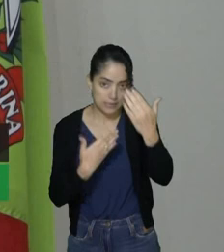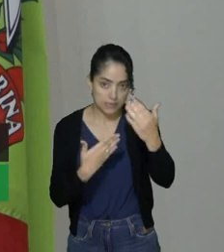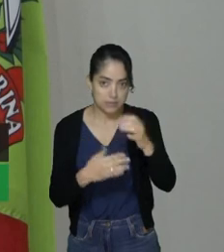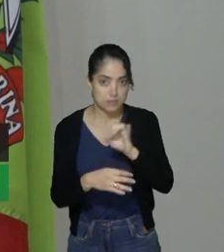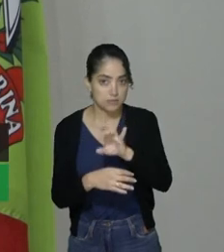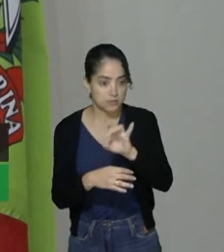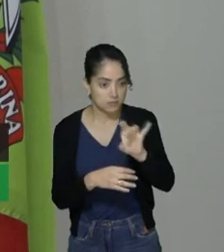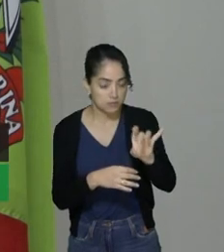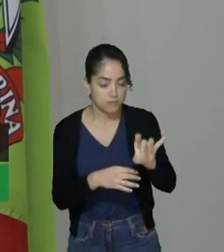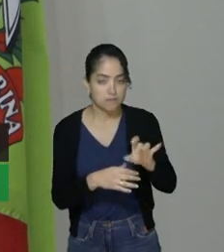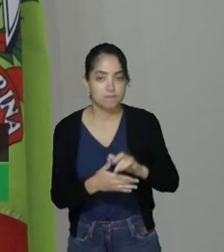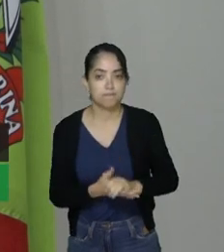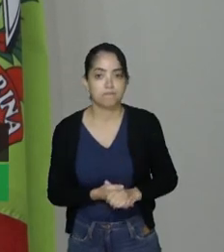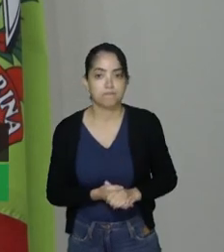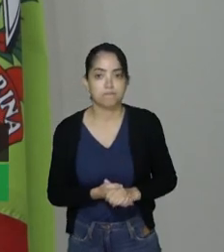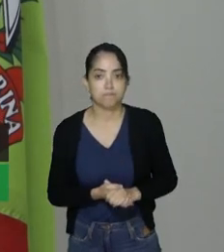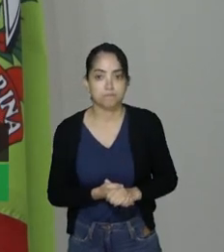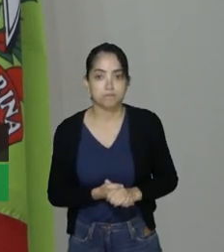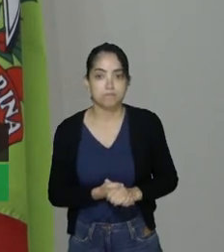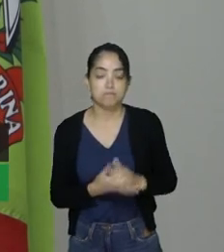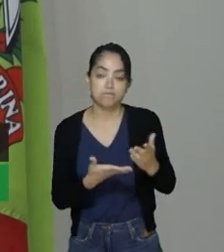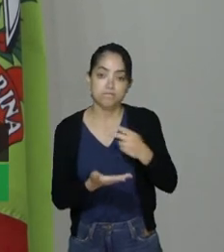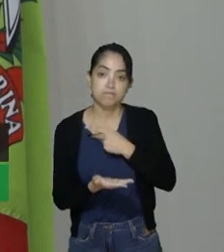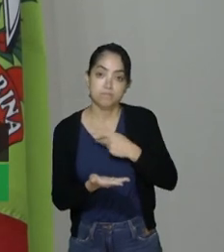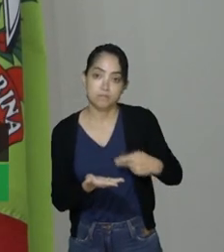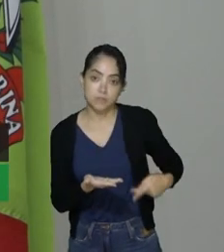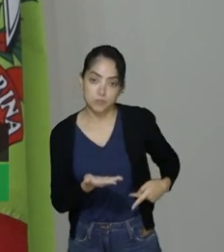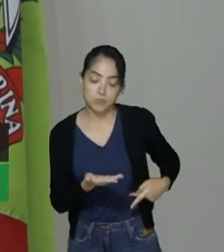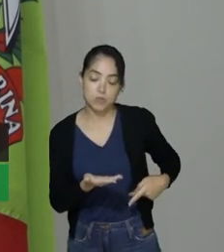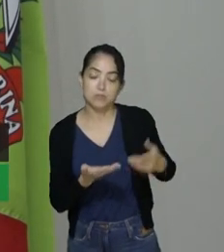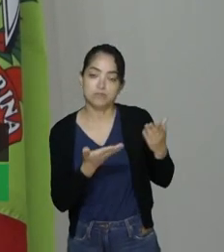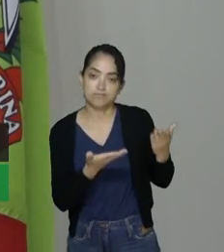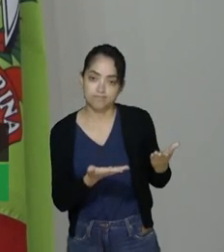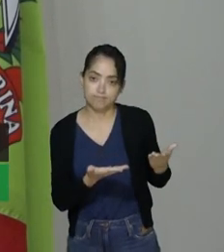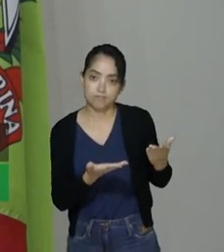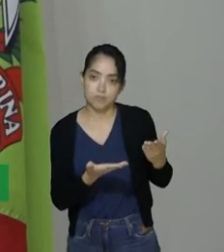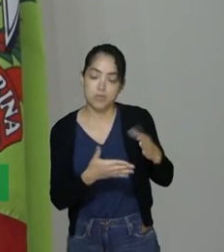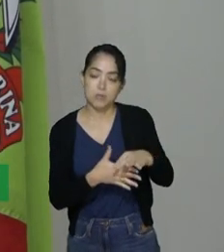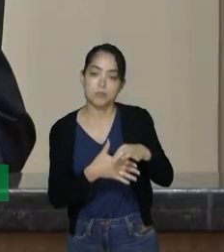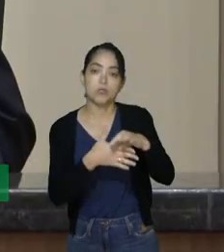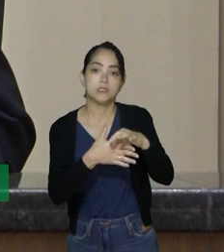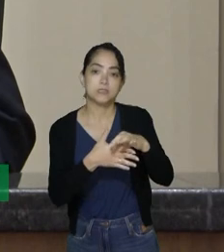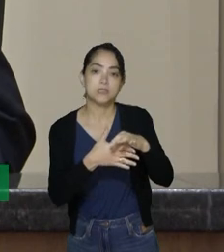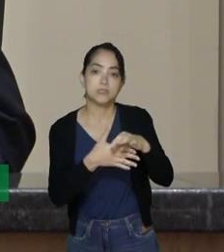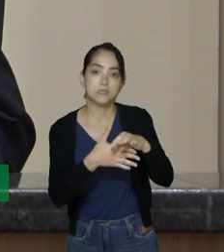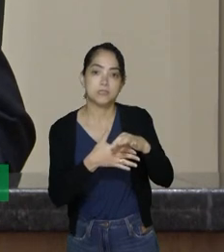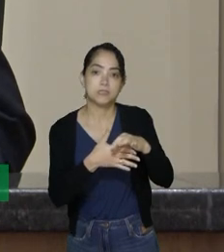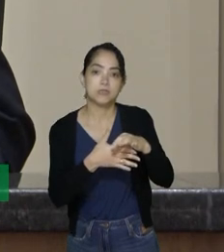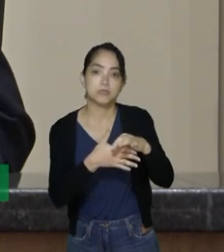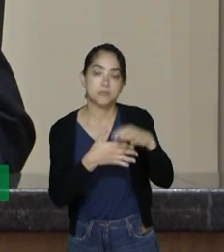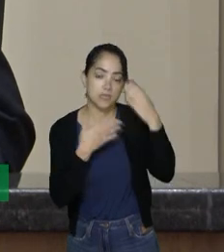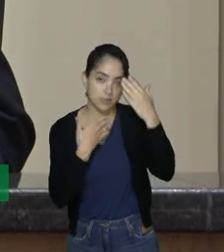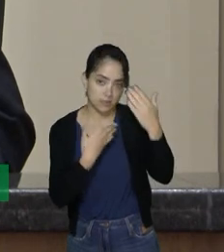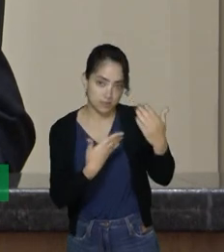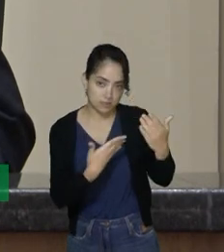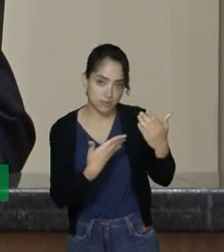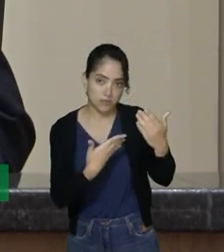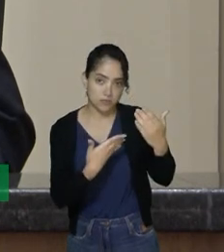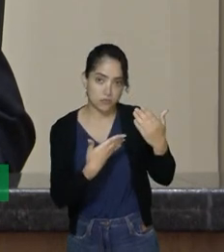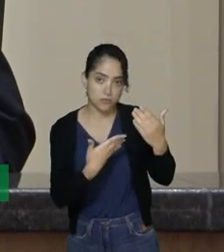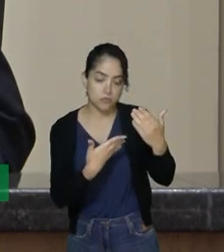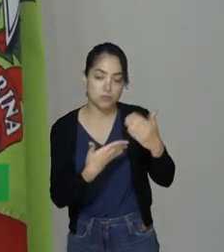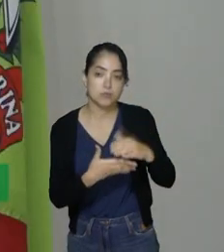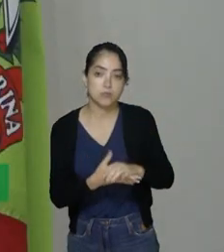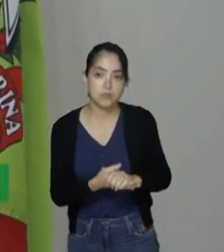vocês mesmo. E, presidente, agradeço ao senhor também por essa liderança final. E eu,